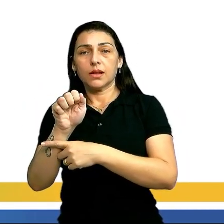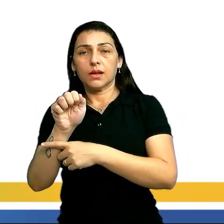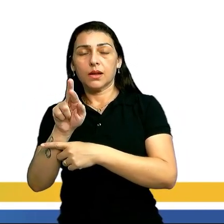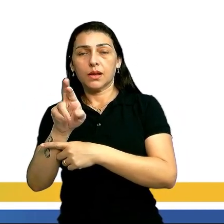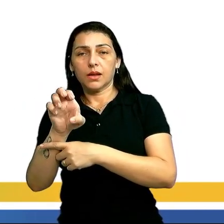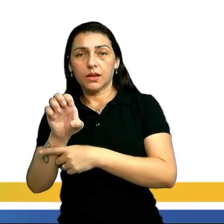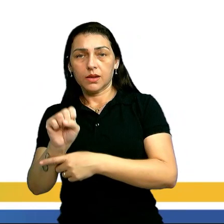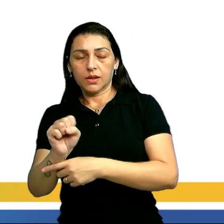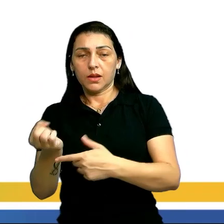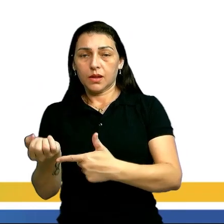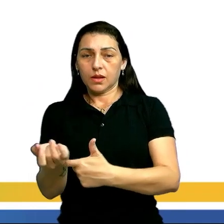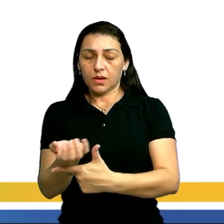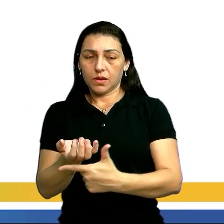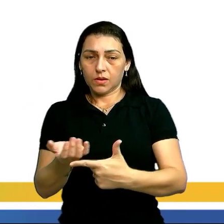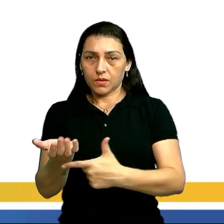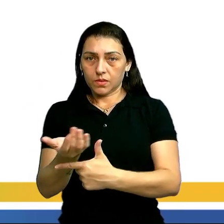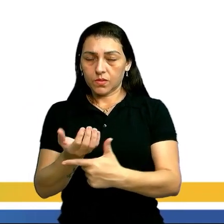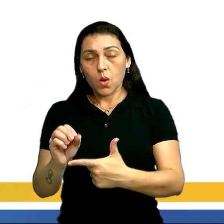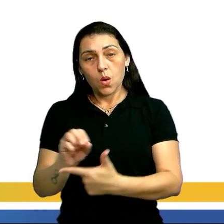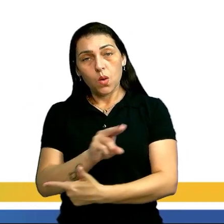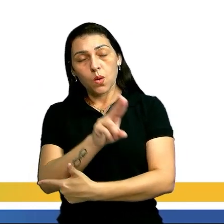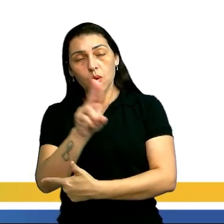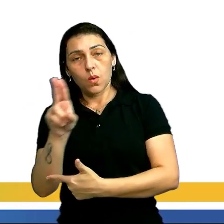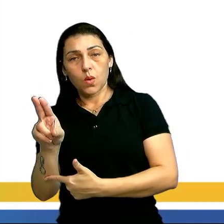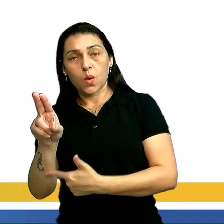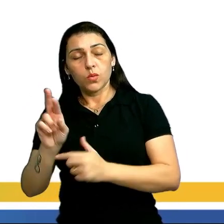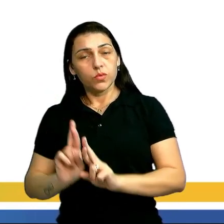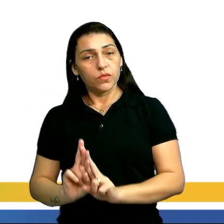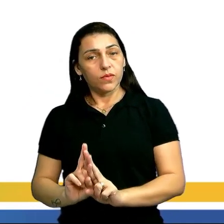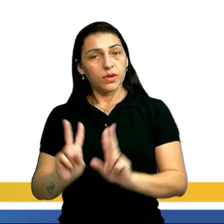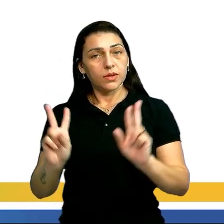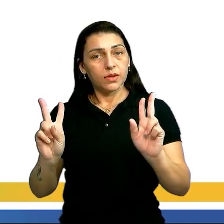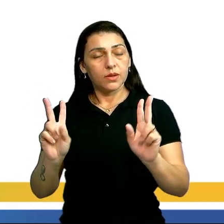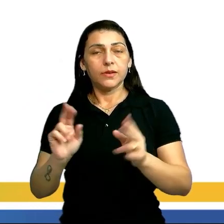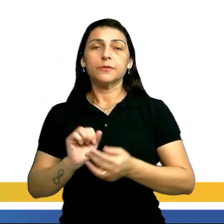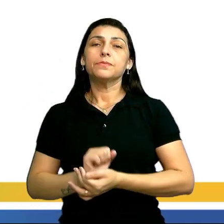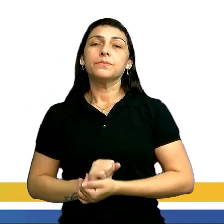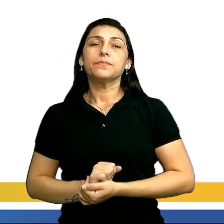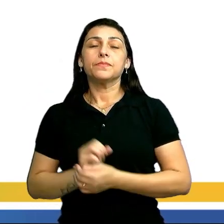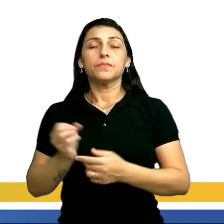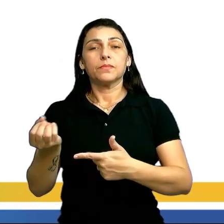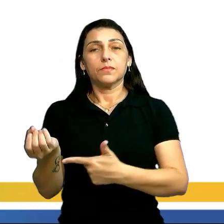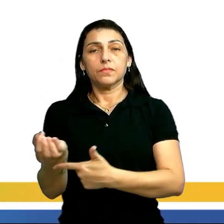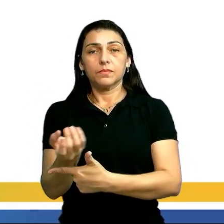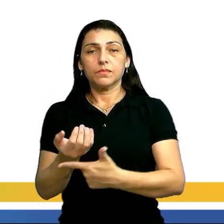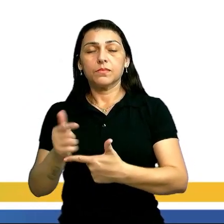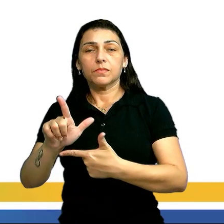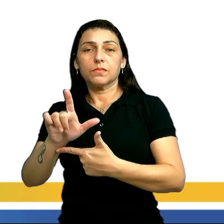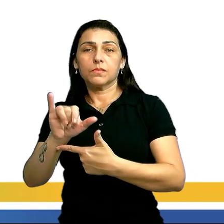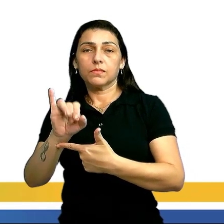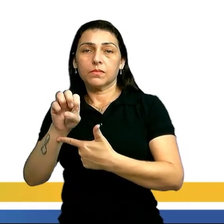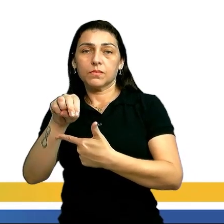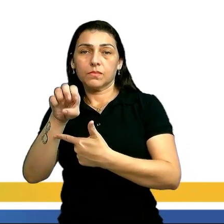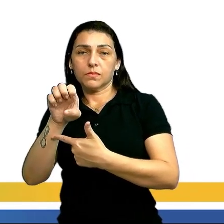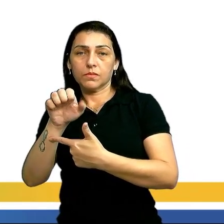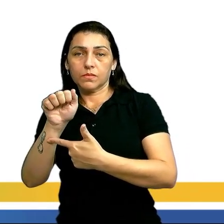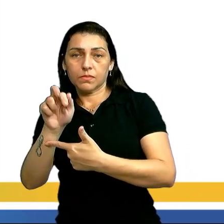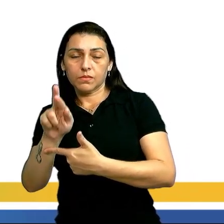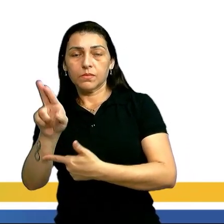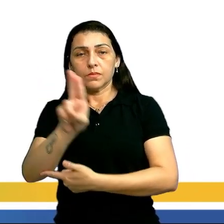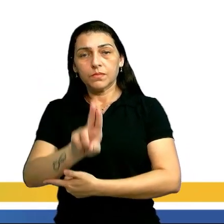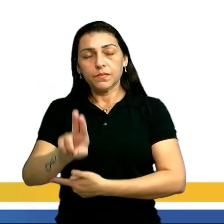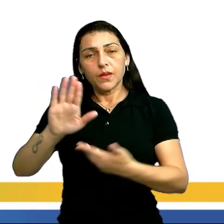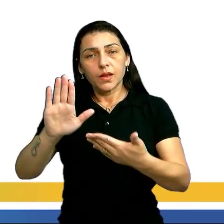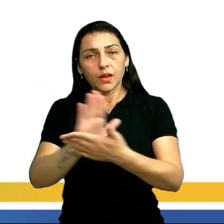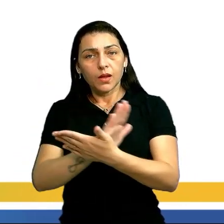elas álgebricas ou diferenciais. A álgebra linear se utiliza